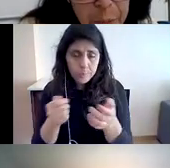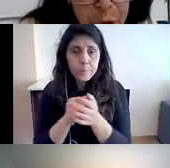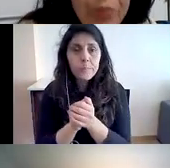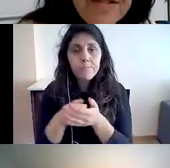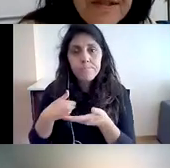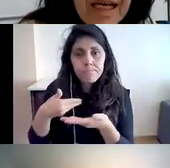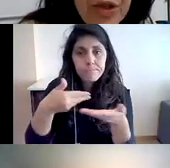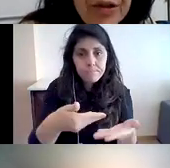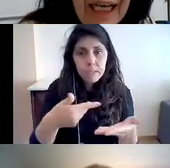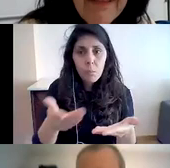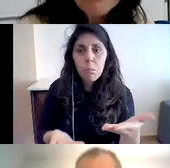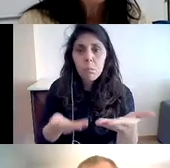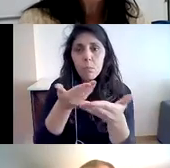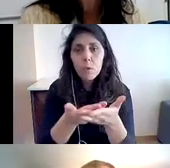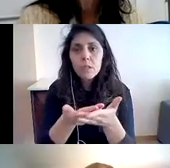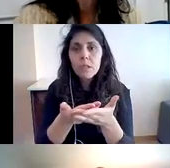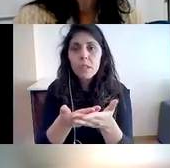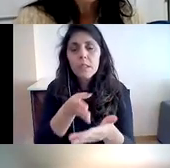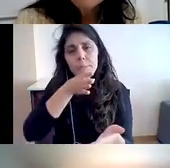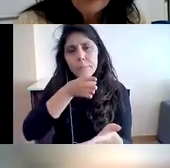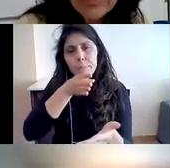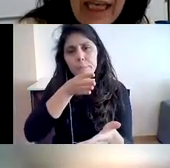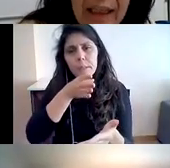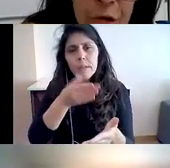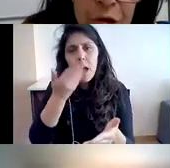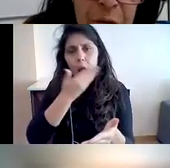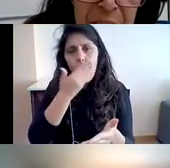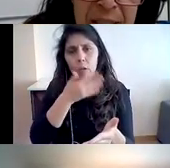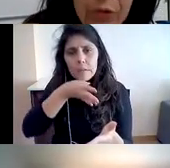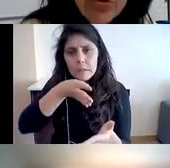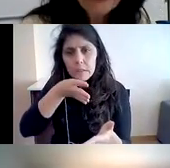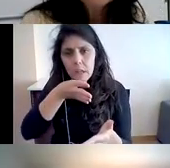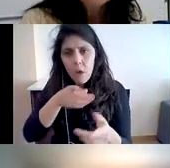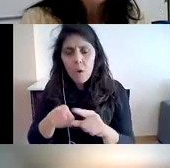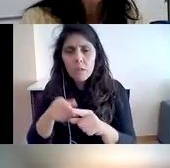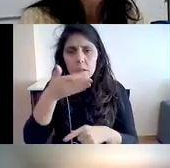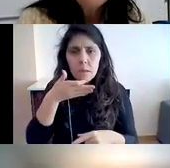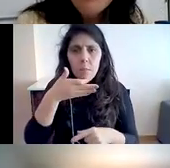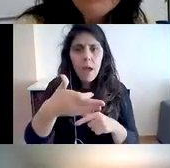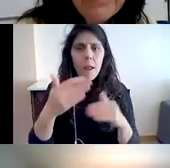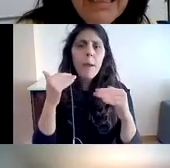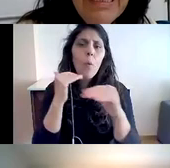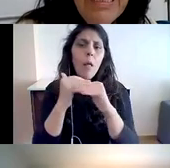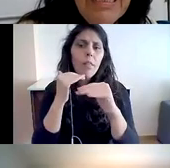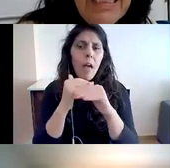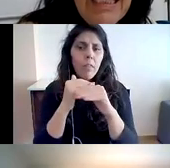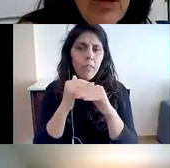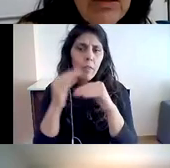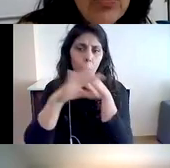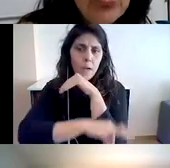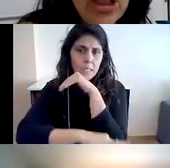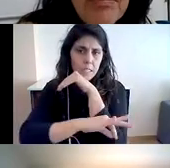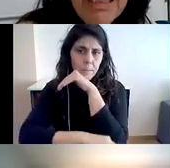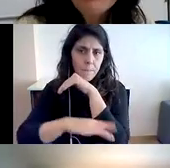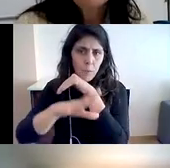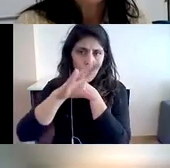que propôs uma sessão integrada na Semana para a Igualdade e Não Discriminação do município, em que